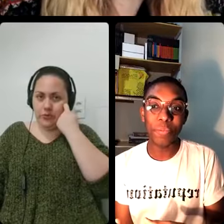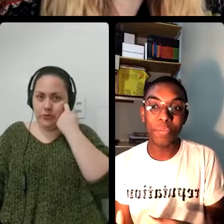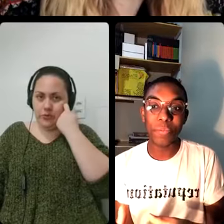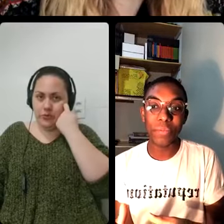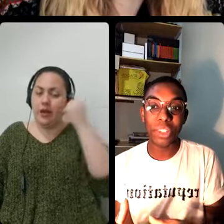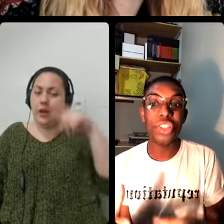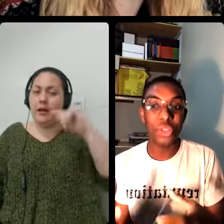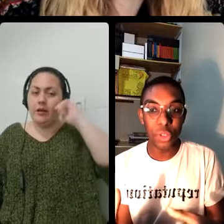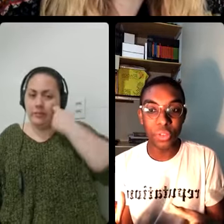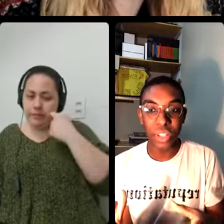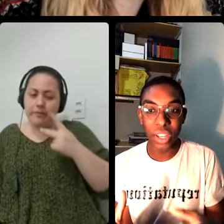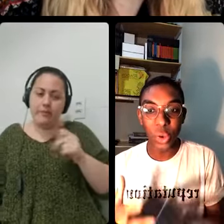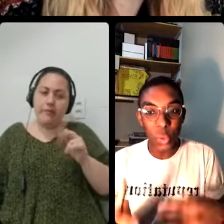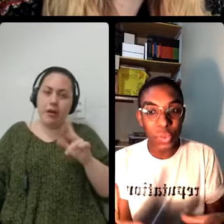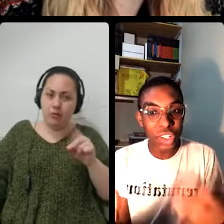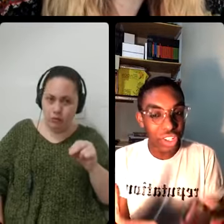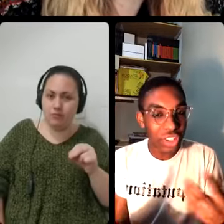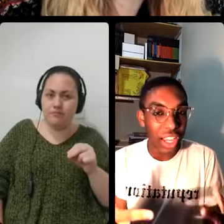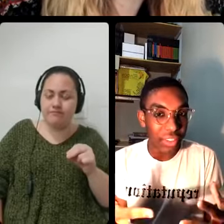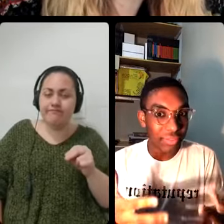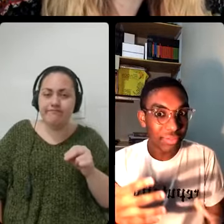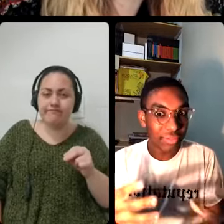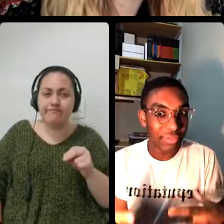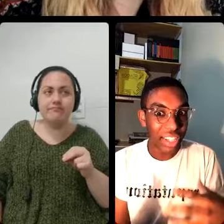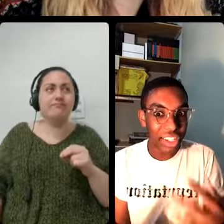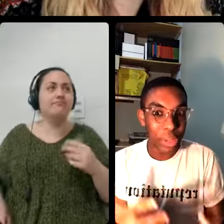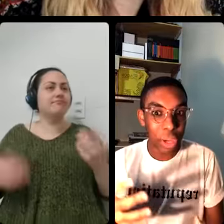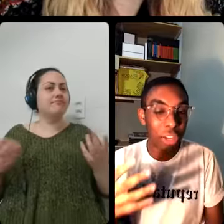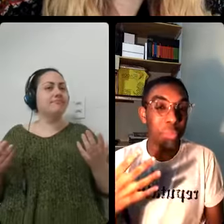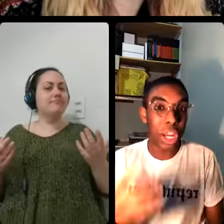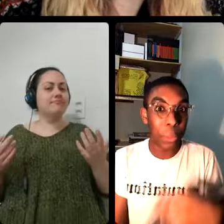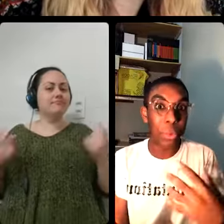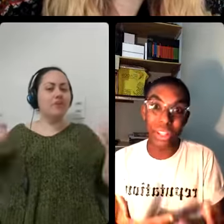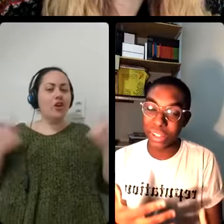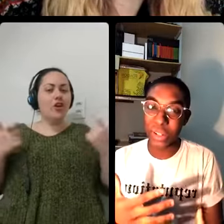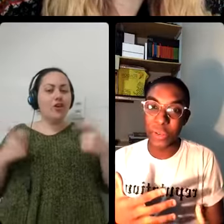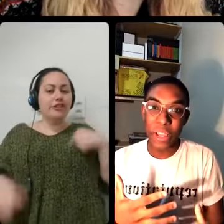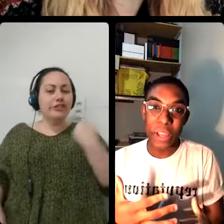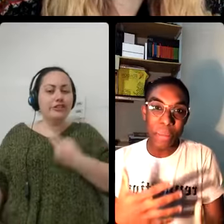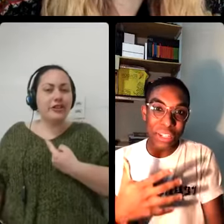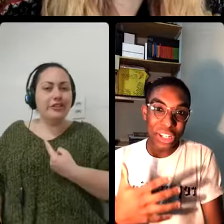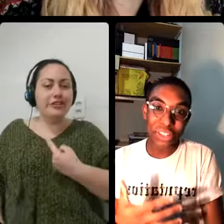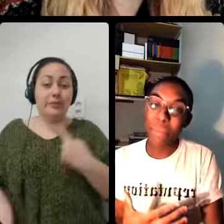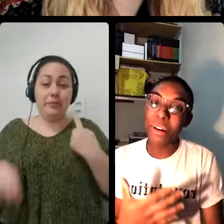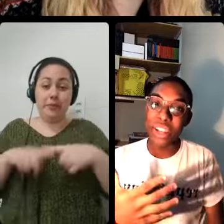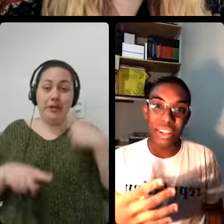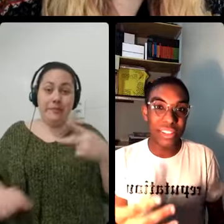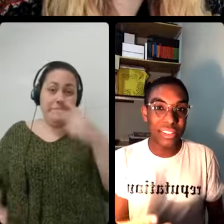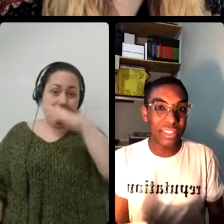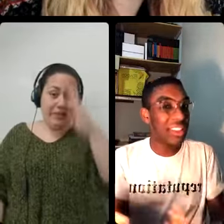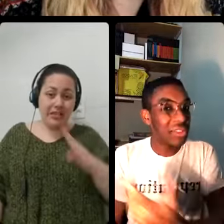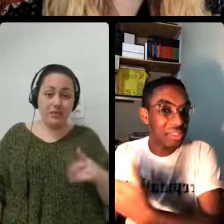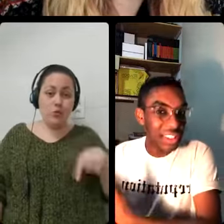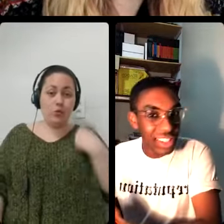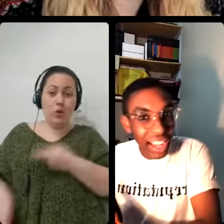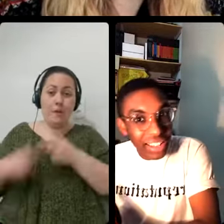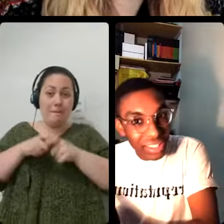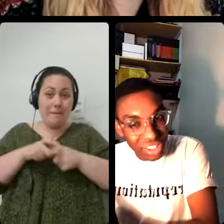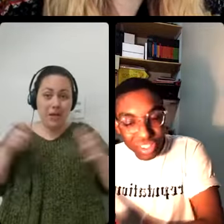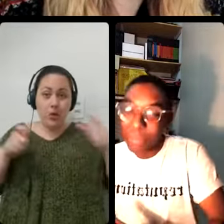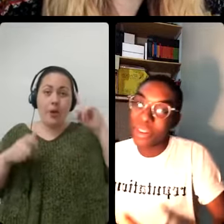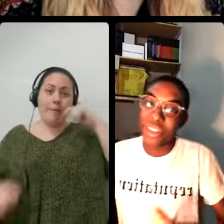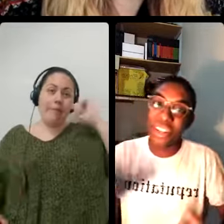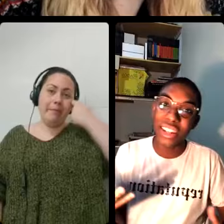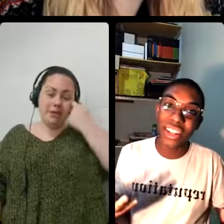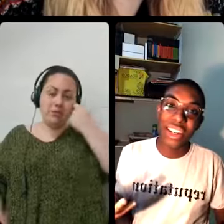Então, de novo, né, onde a gente está? A gente é a maioria da população, mas a gente não é a maioria nas universidades, a